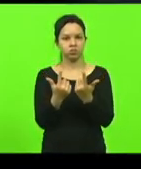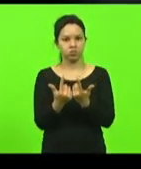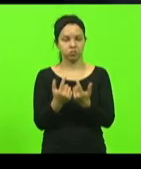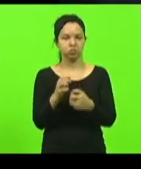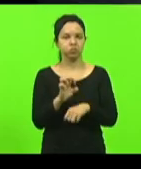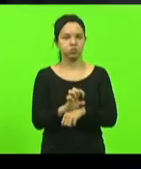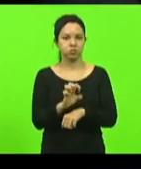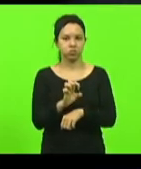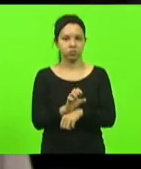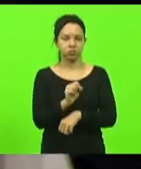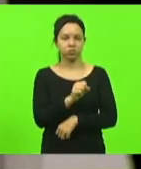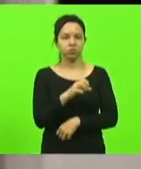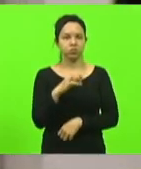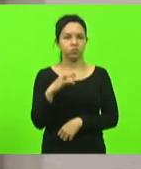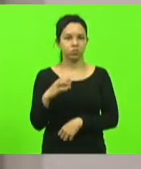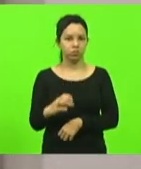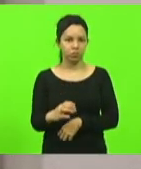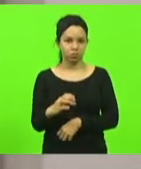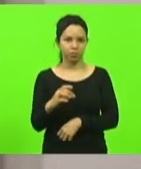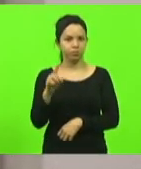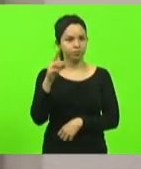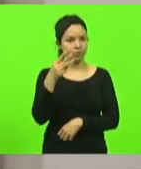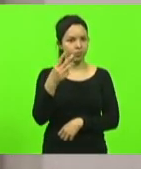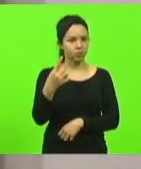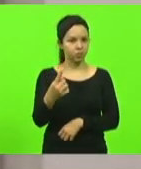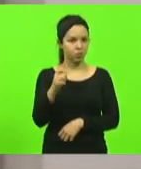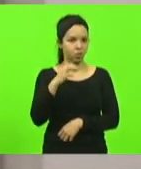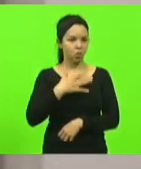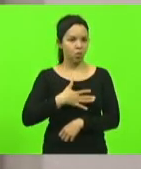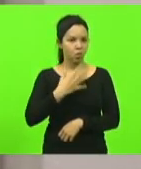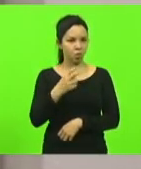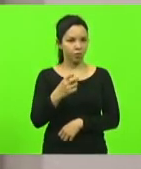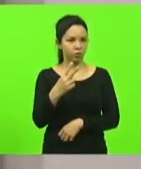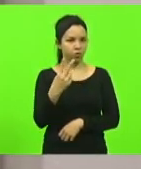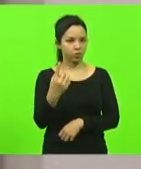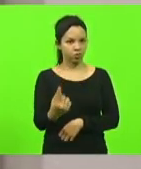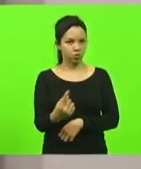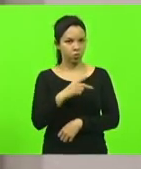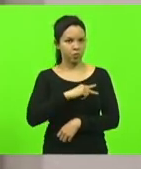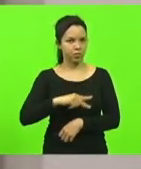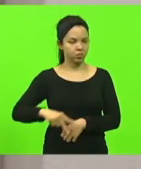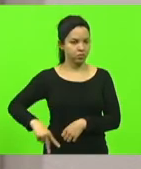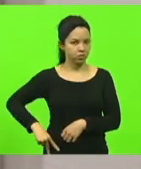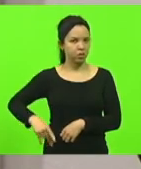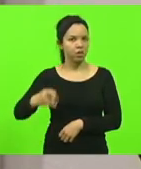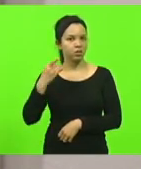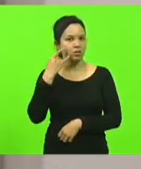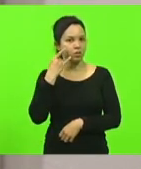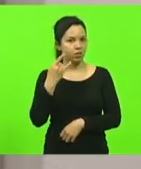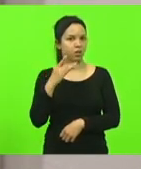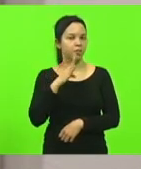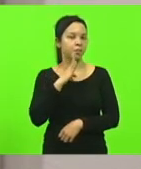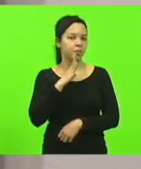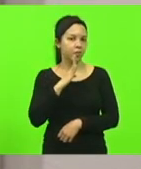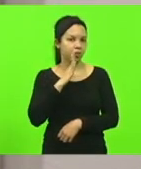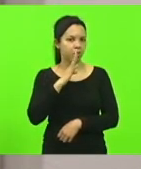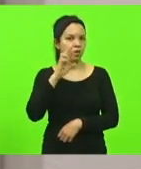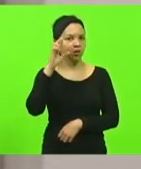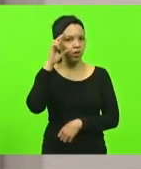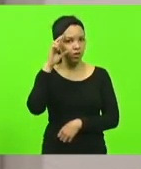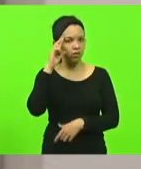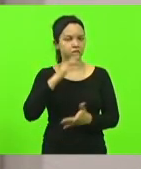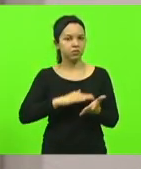realizada em 31 de agosto de 2021. Presidência, deputado Mauro de Nadal, Nilson Berlanda e Ricardo Alba.